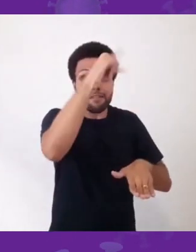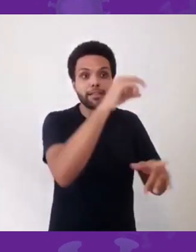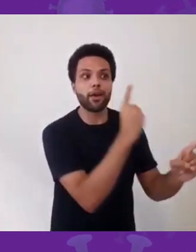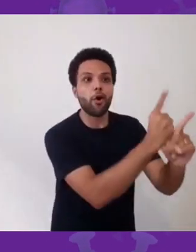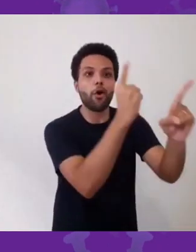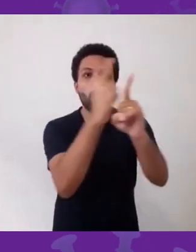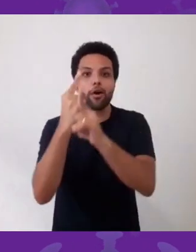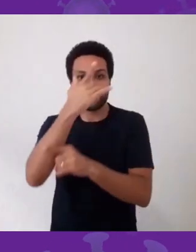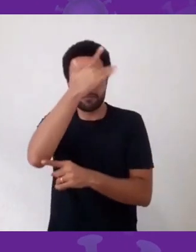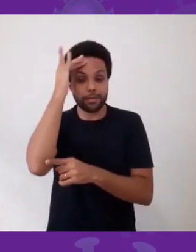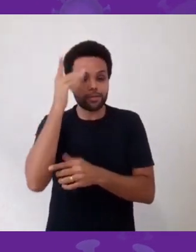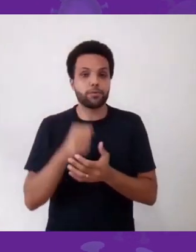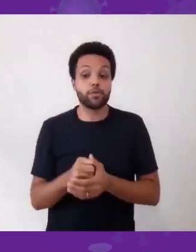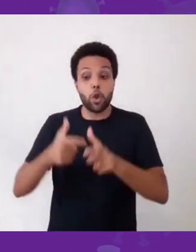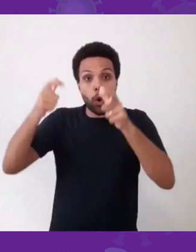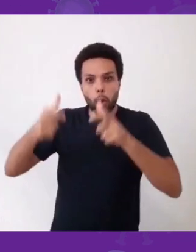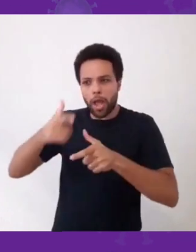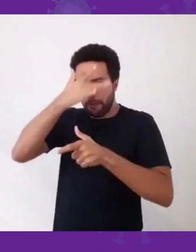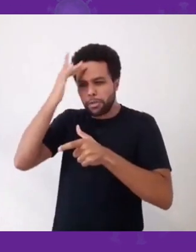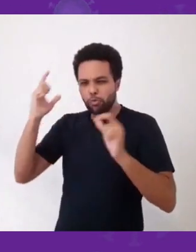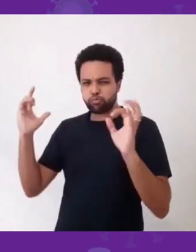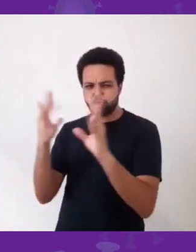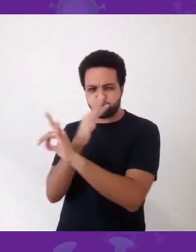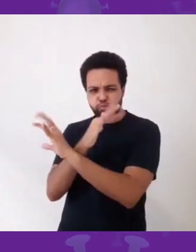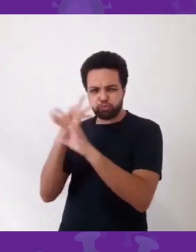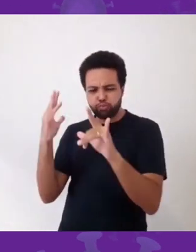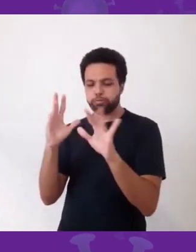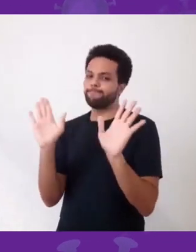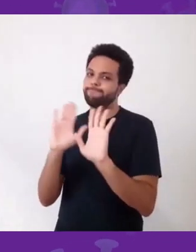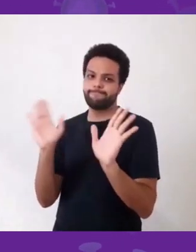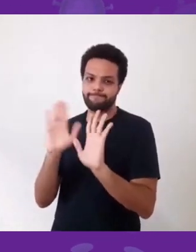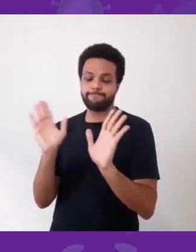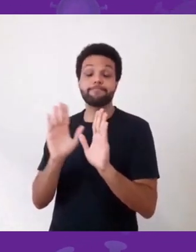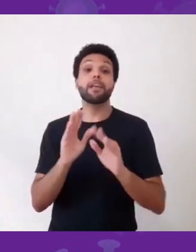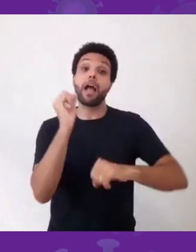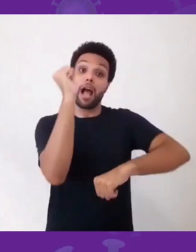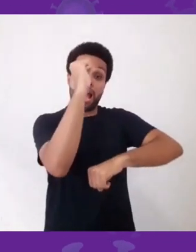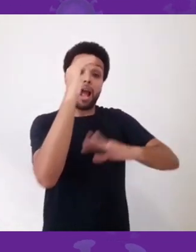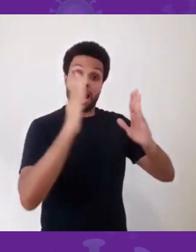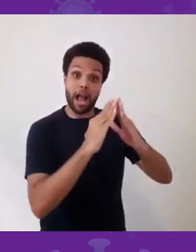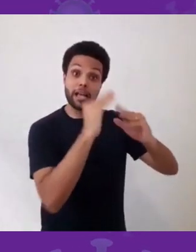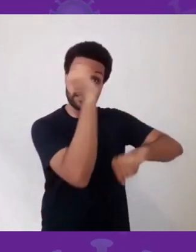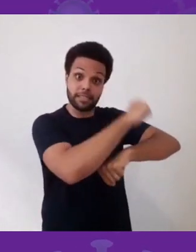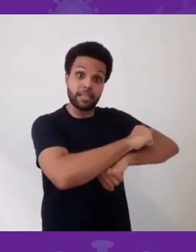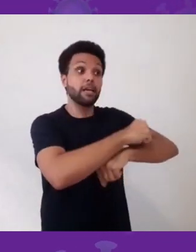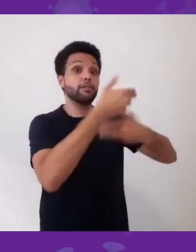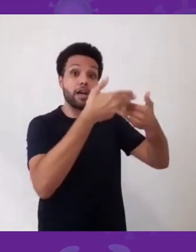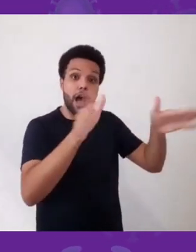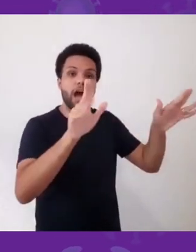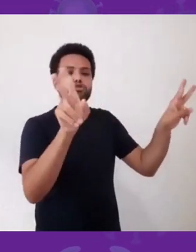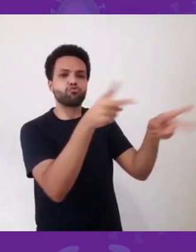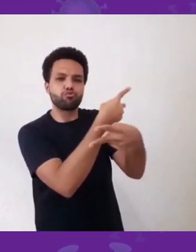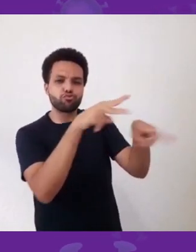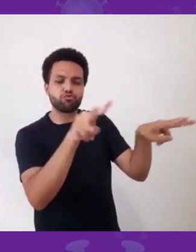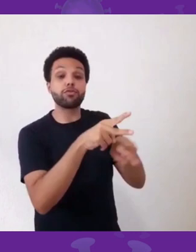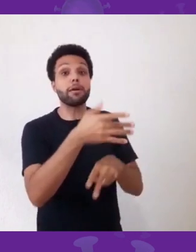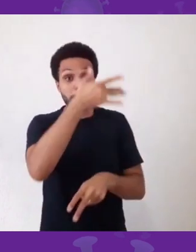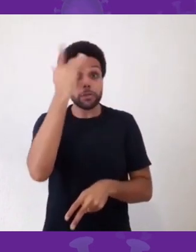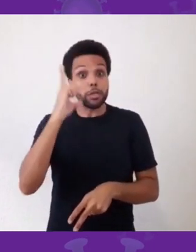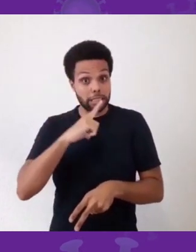com muitas pessoas não ficar em locais cheios de gente deixar os espaços sempre ventilados